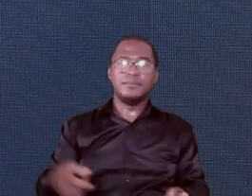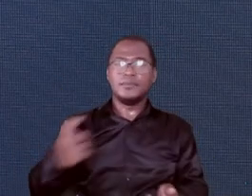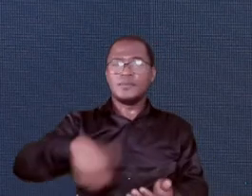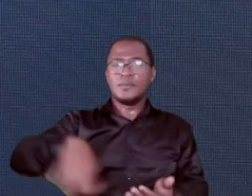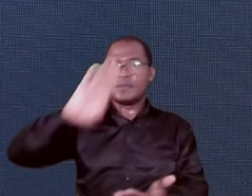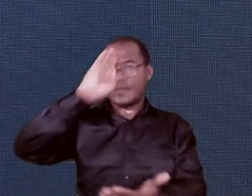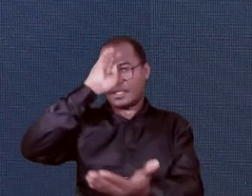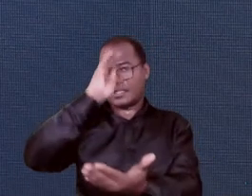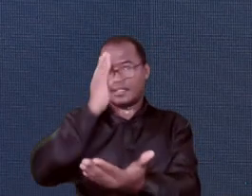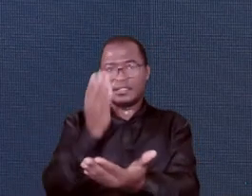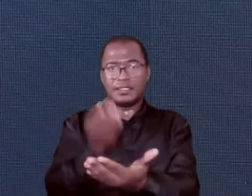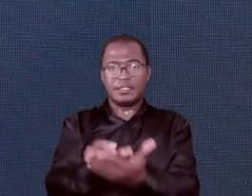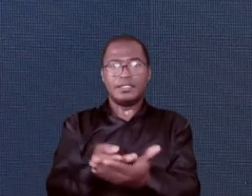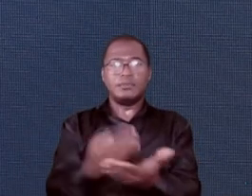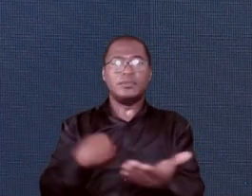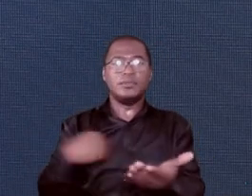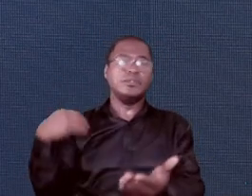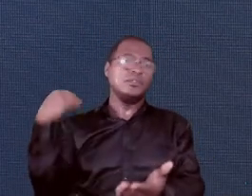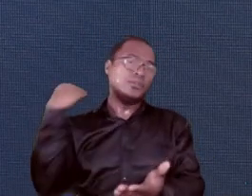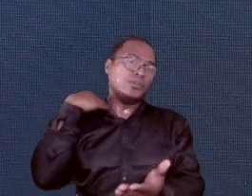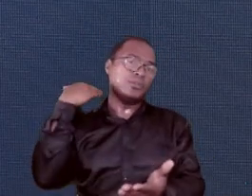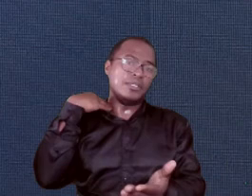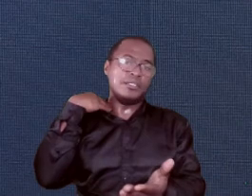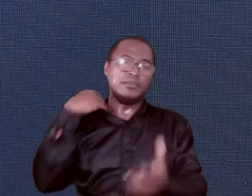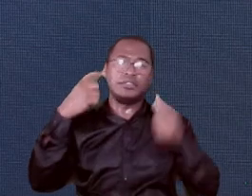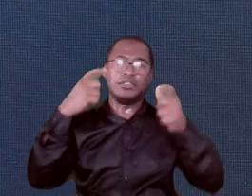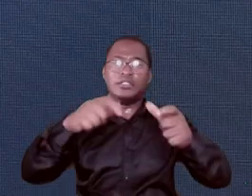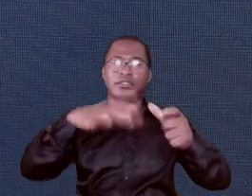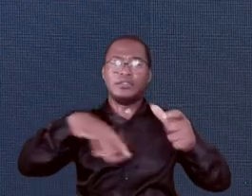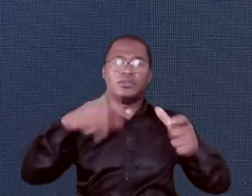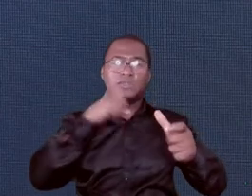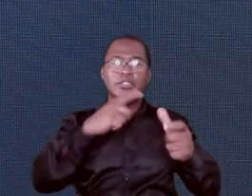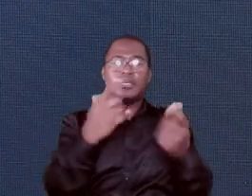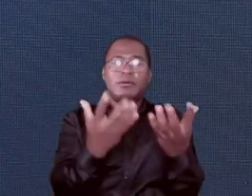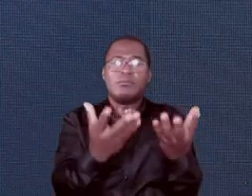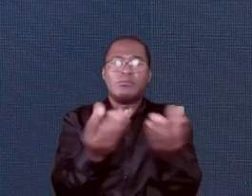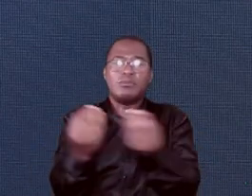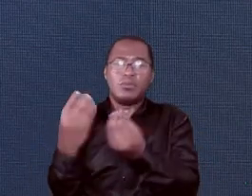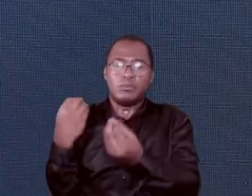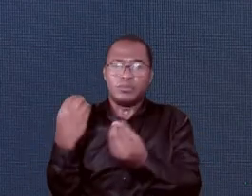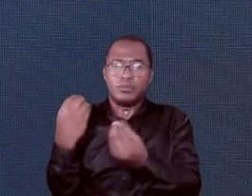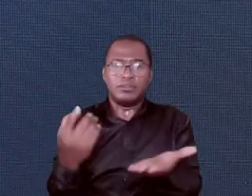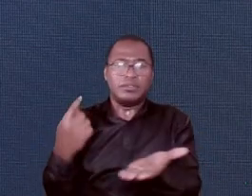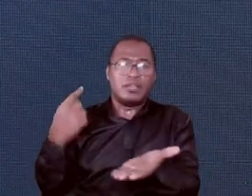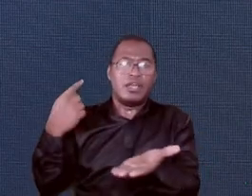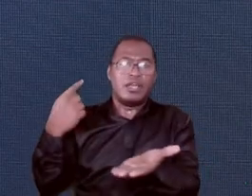o máximo de ofertas de um só lugar que esse conceito de badfinder Finanças embutidas